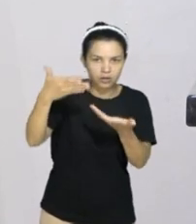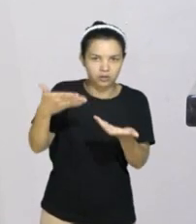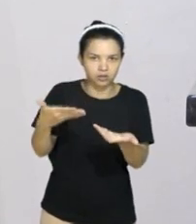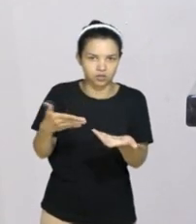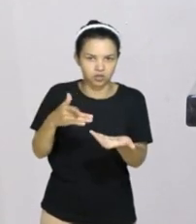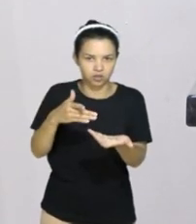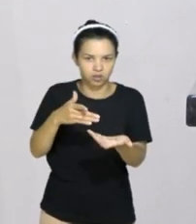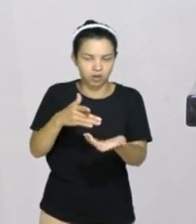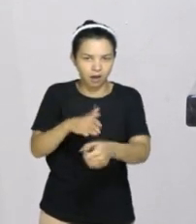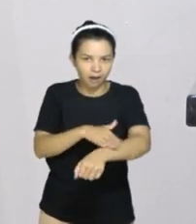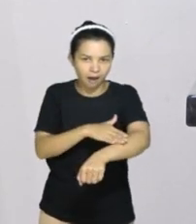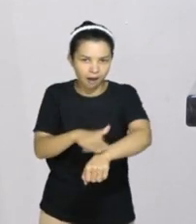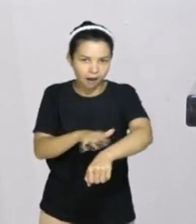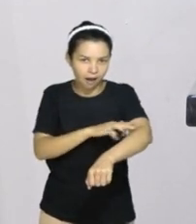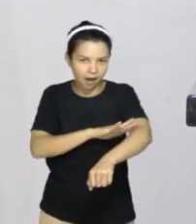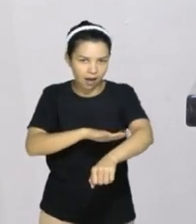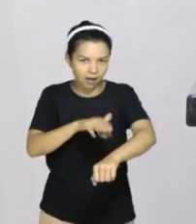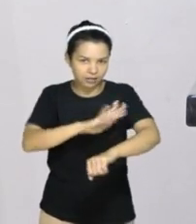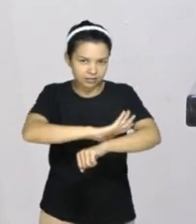é isso